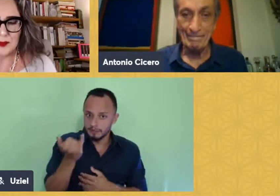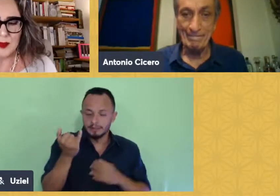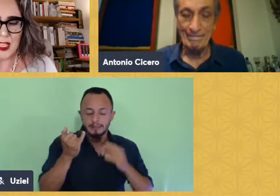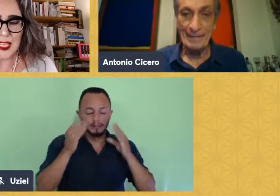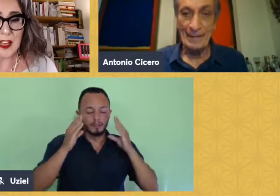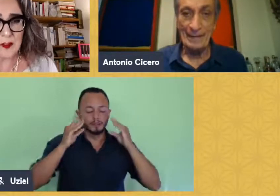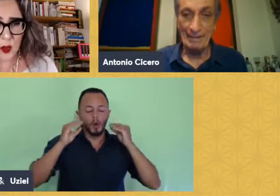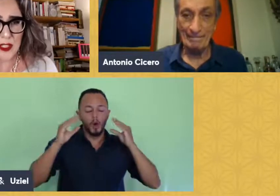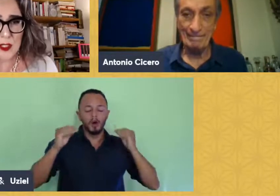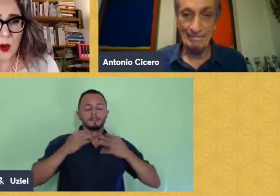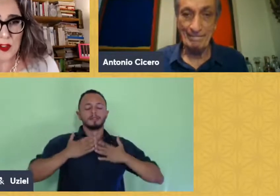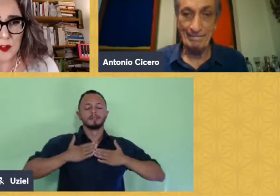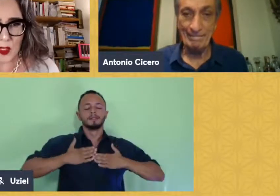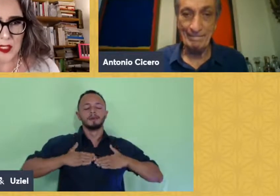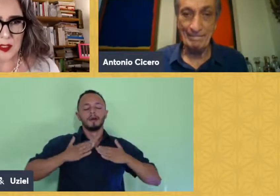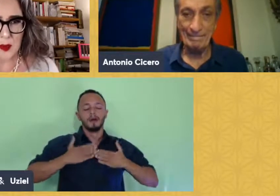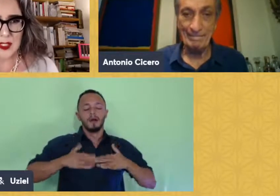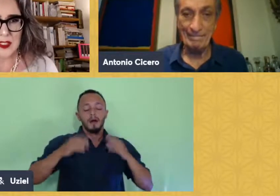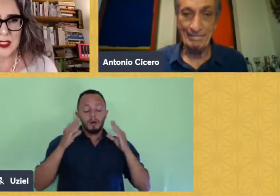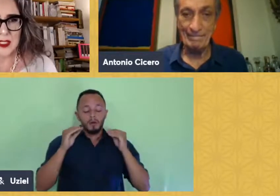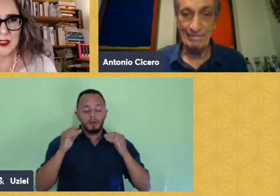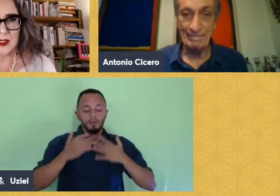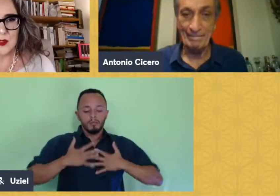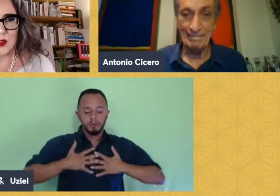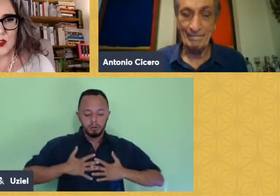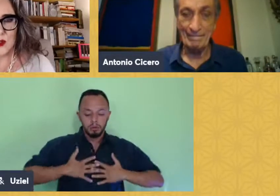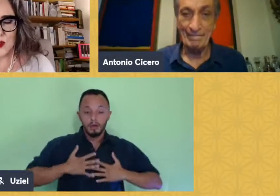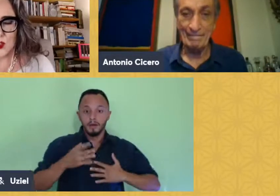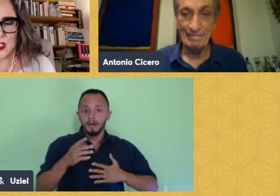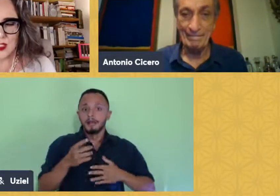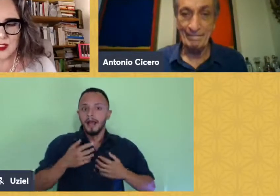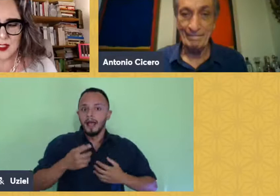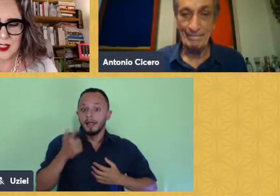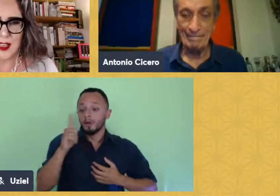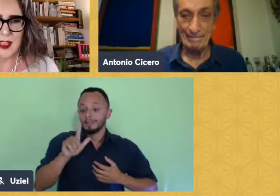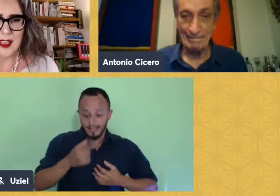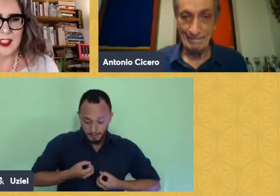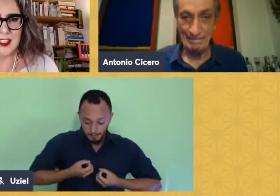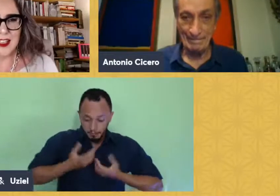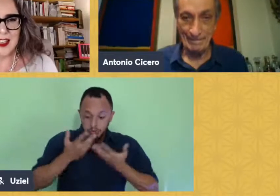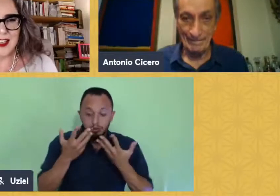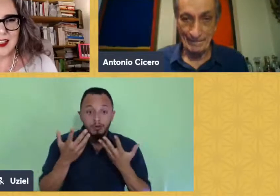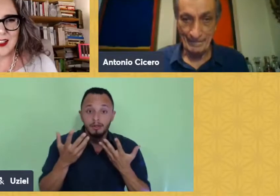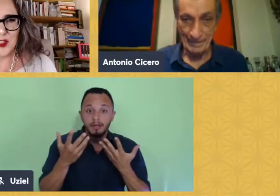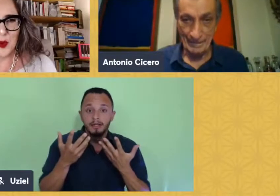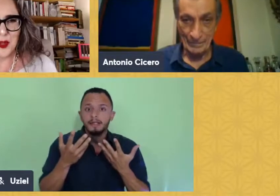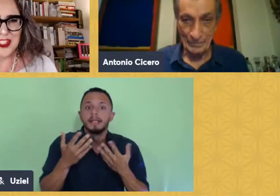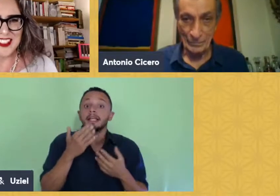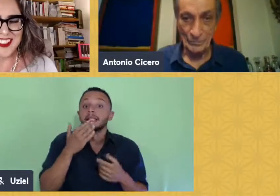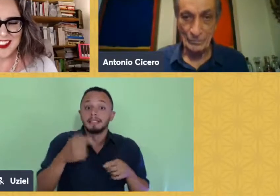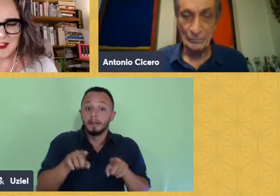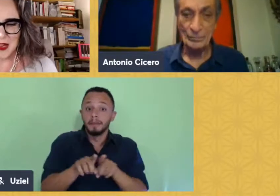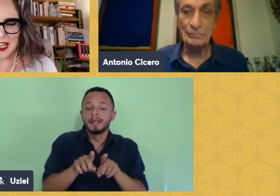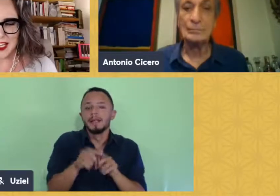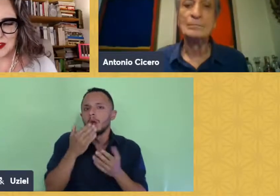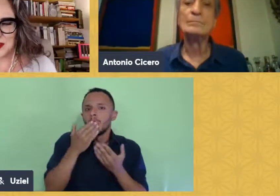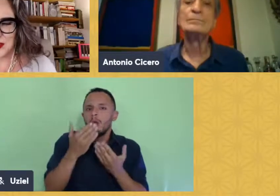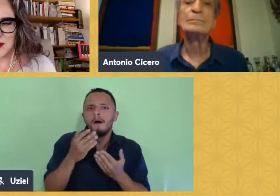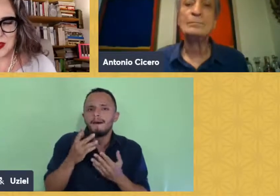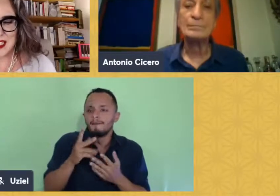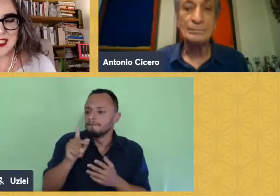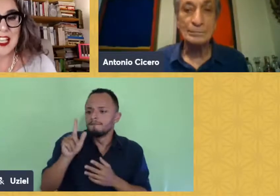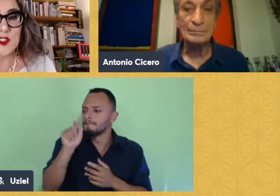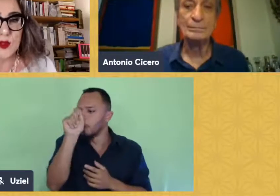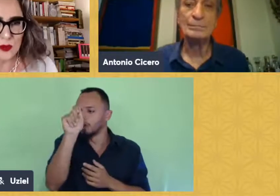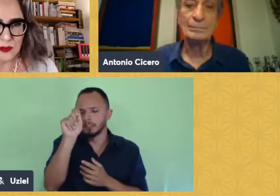poética e qual a força da poesia nos nossos dias de hoje, né?